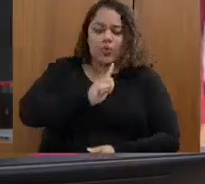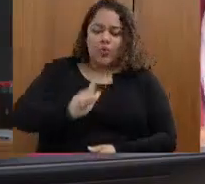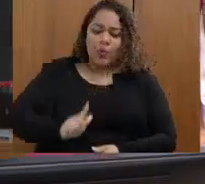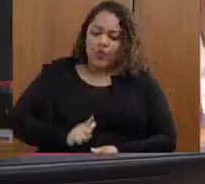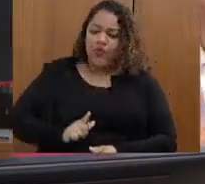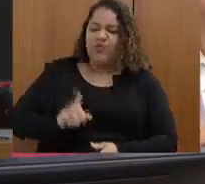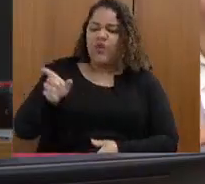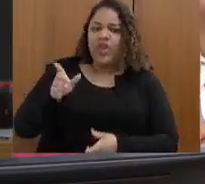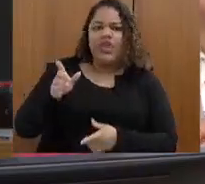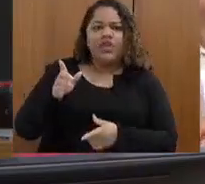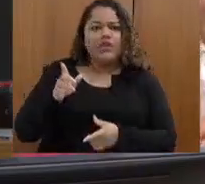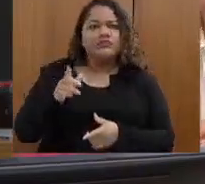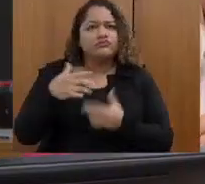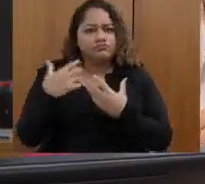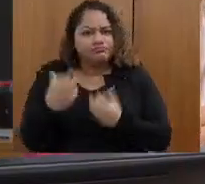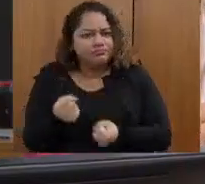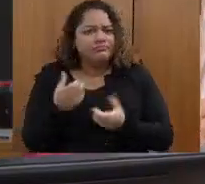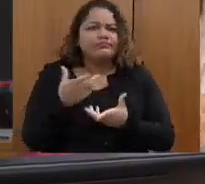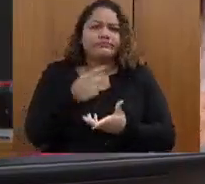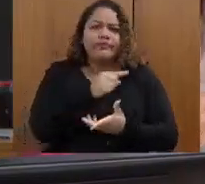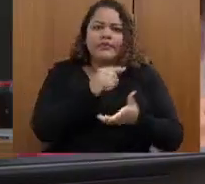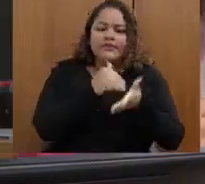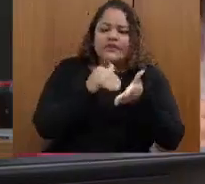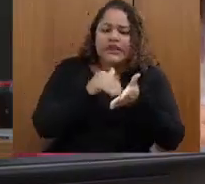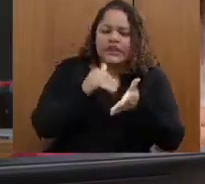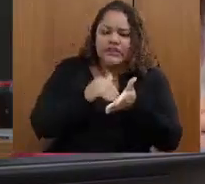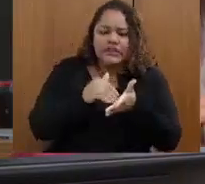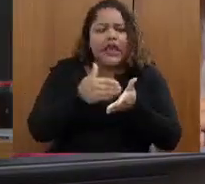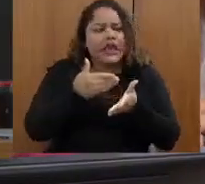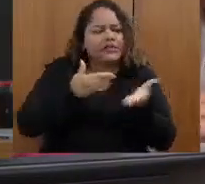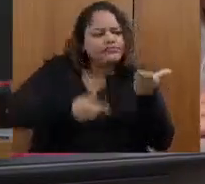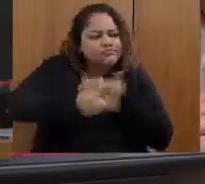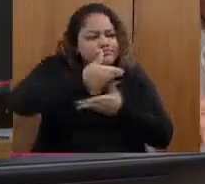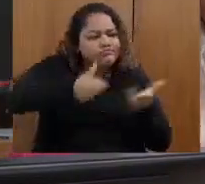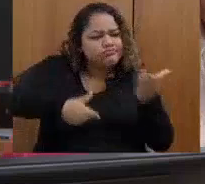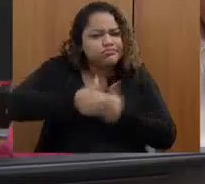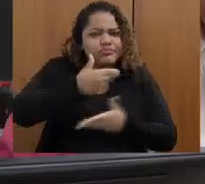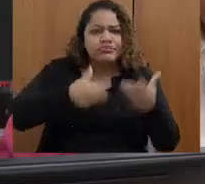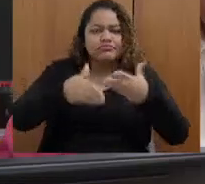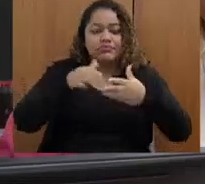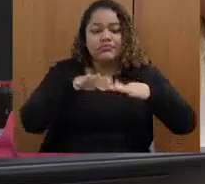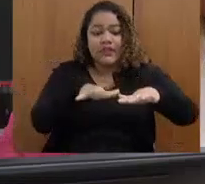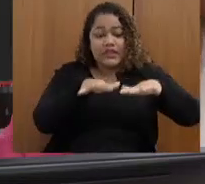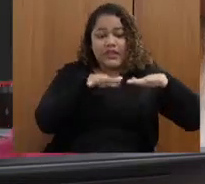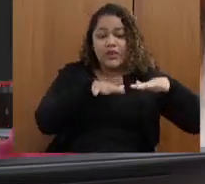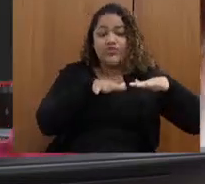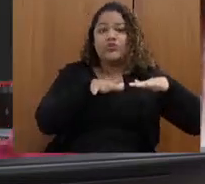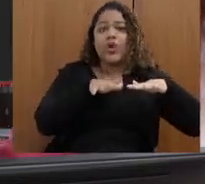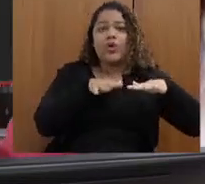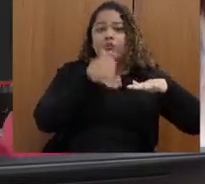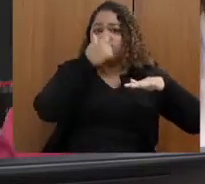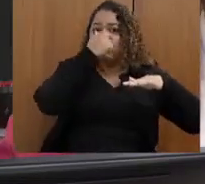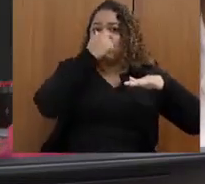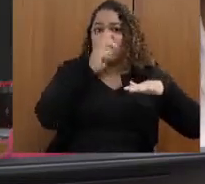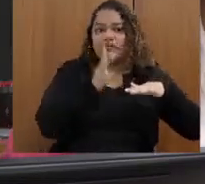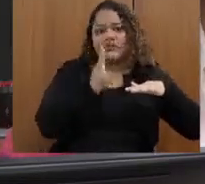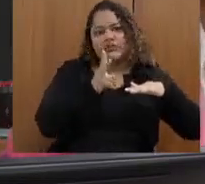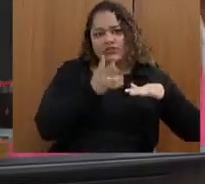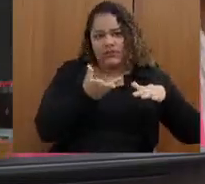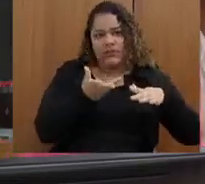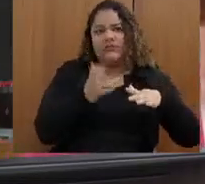questionado pelo secretários no processo sempre de auditório lotado Então eu queria que a